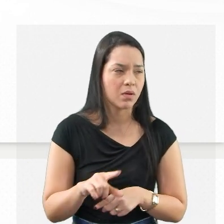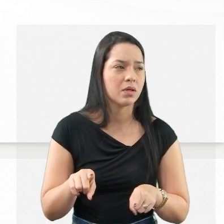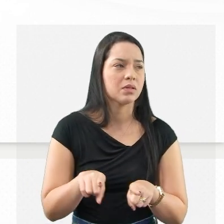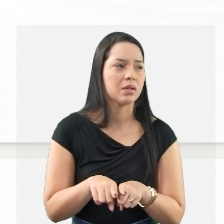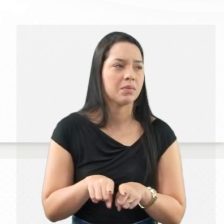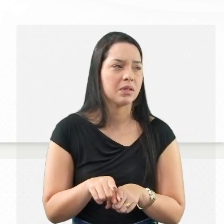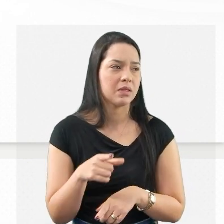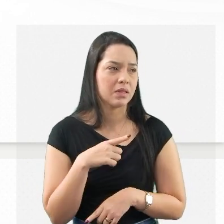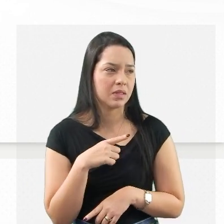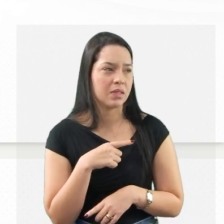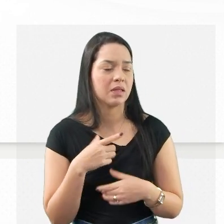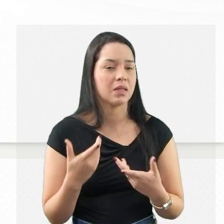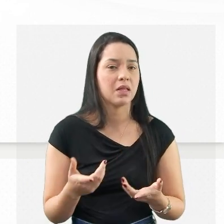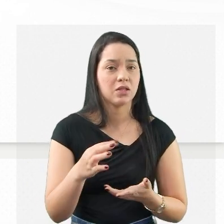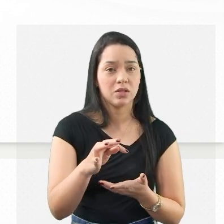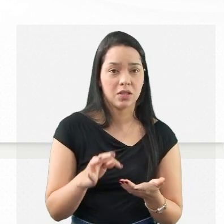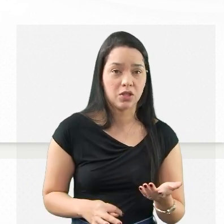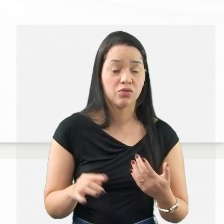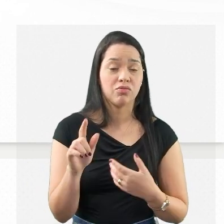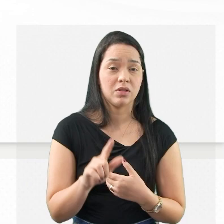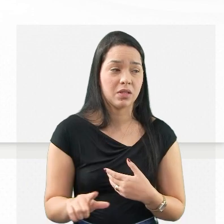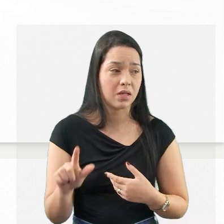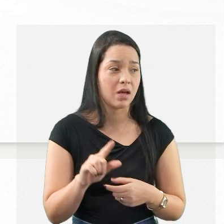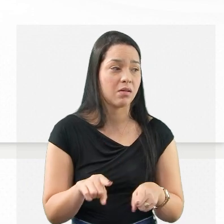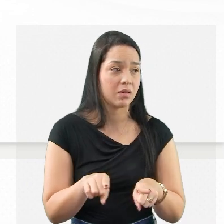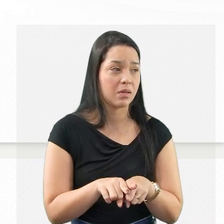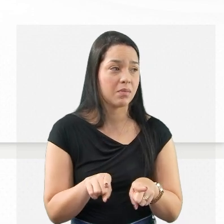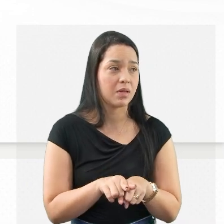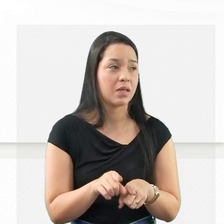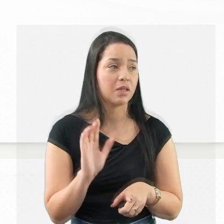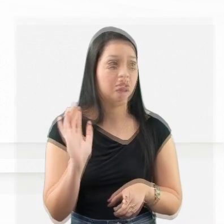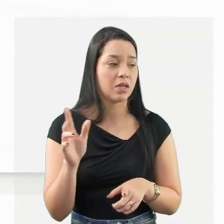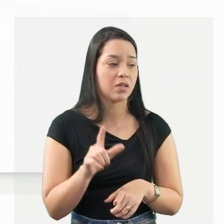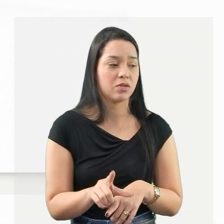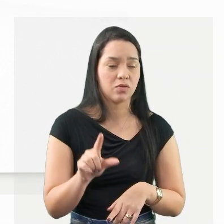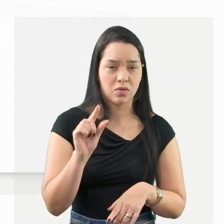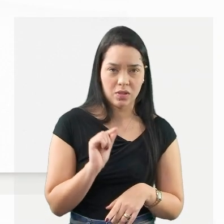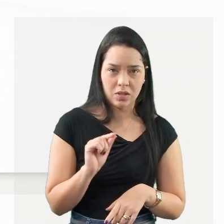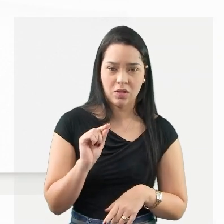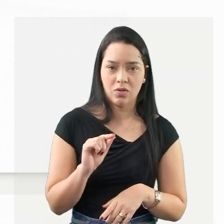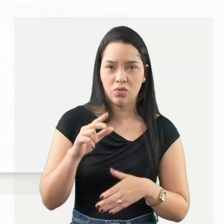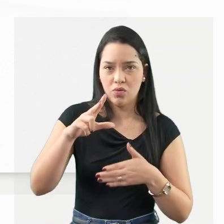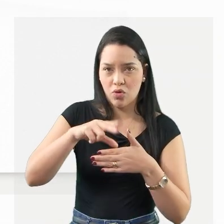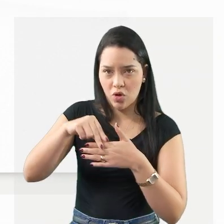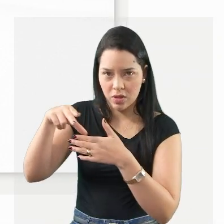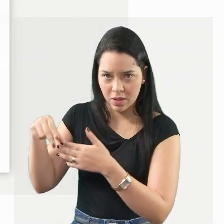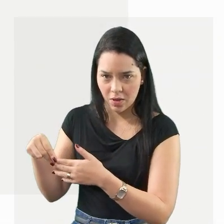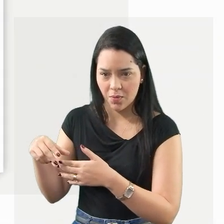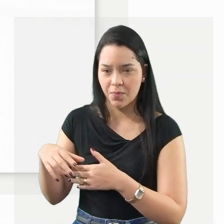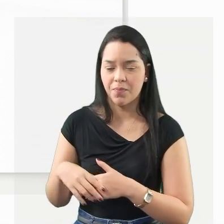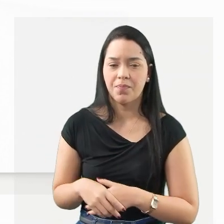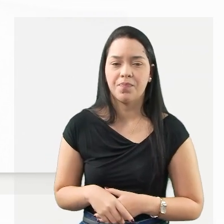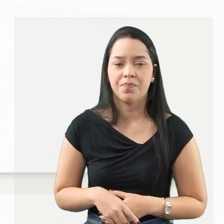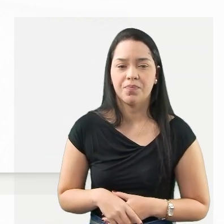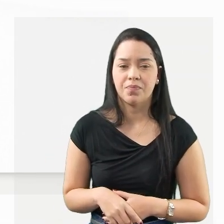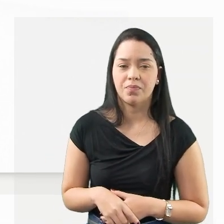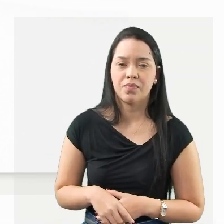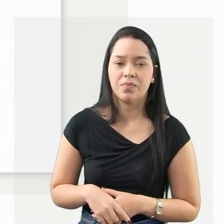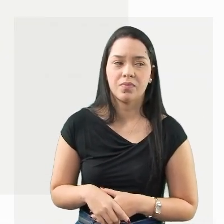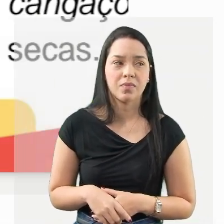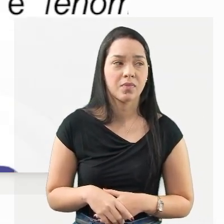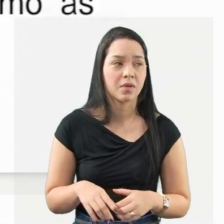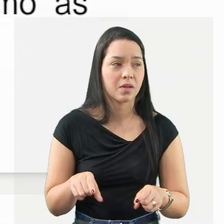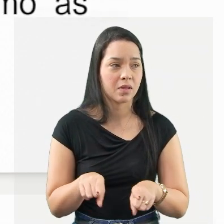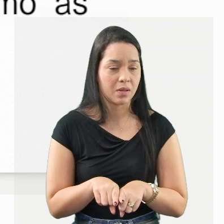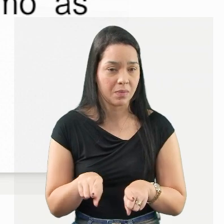de texto literário e o gênero que foi escolhido aqui foi o cordel. E aí é legal a gente